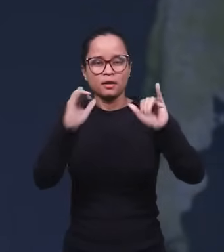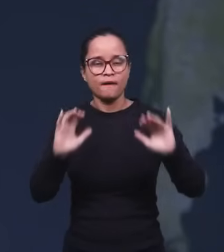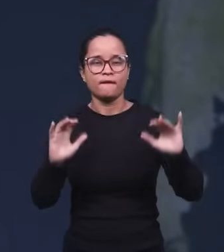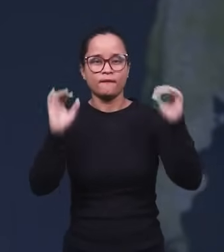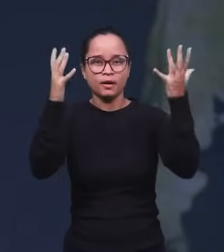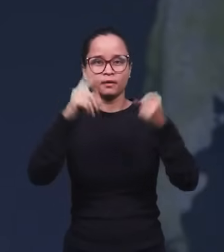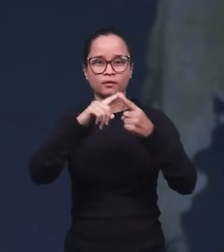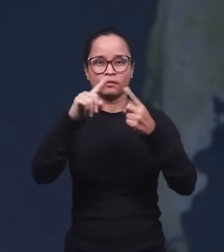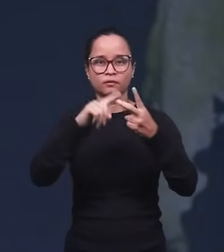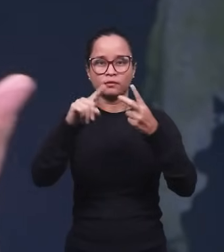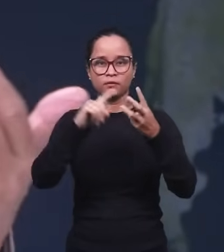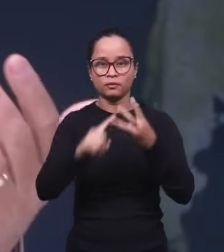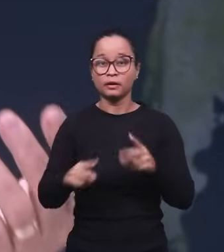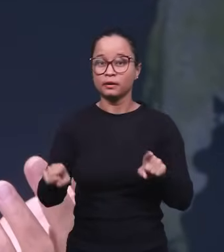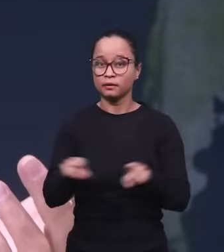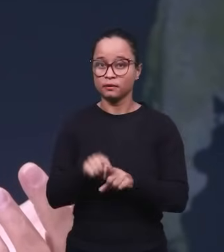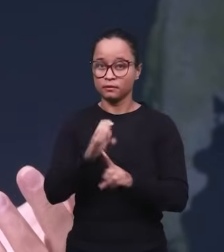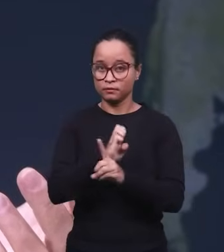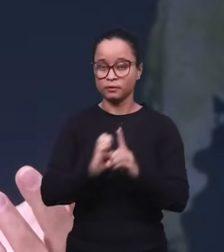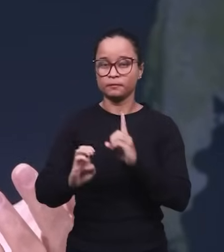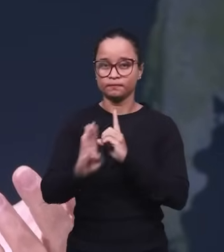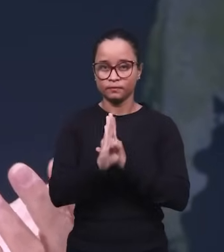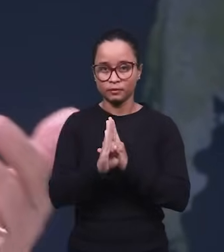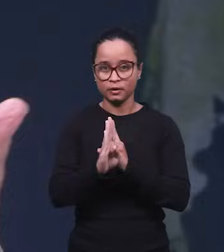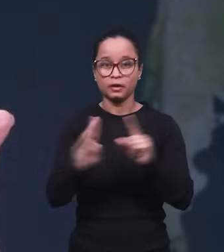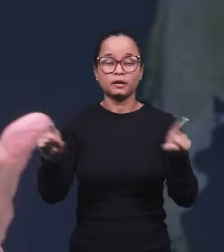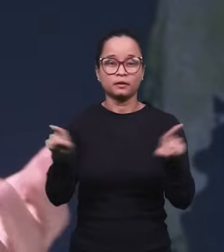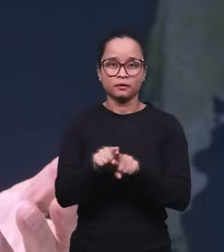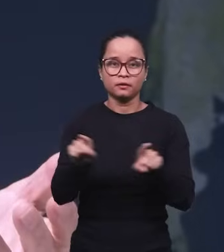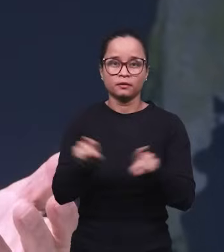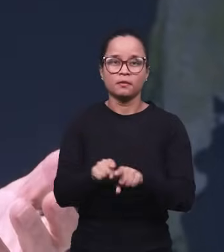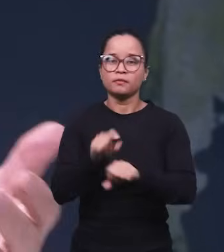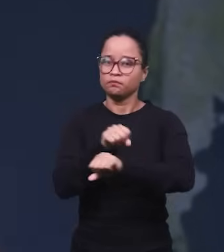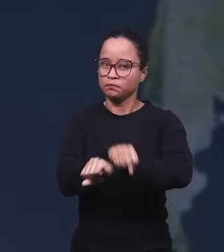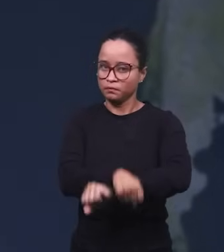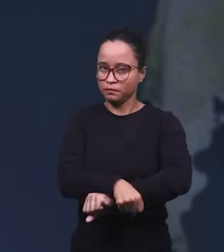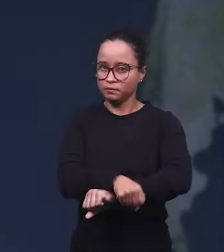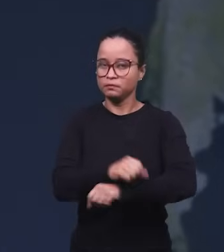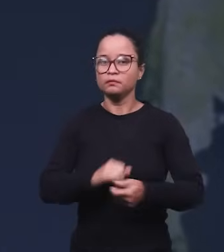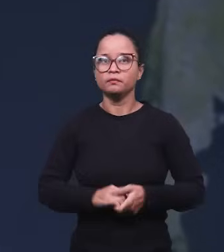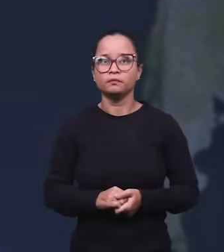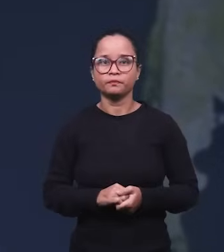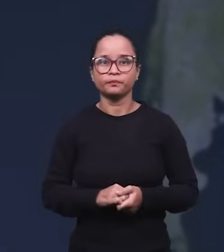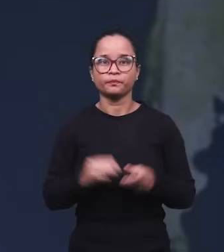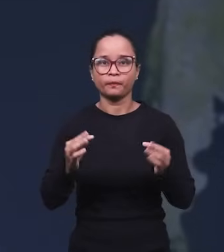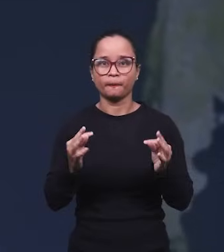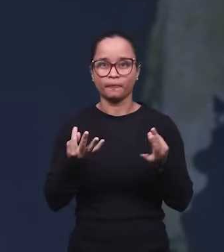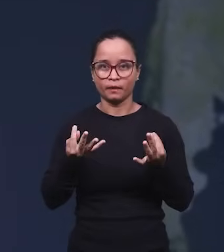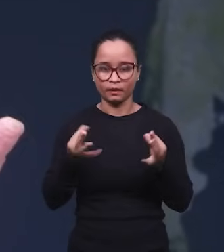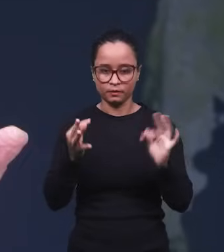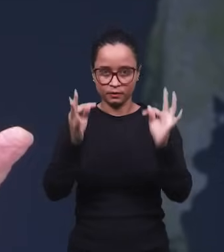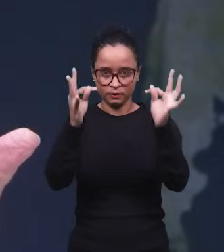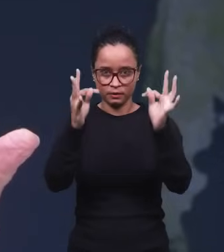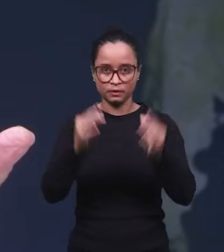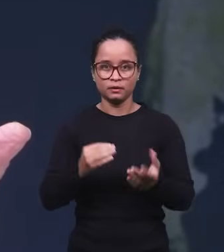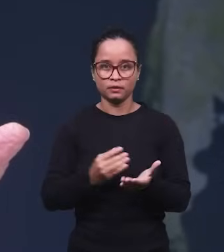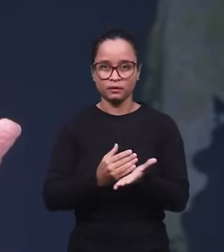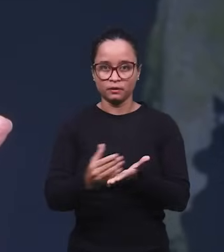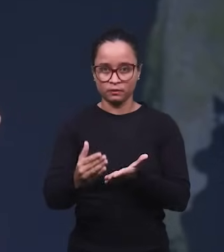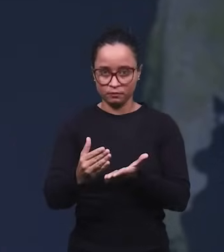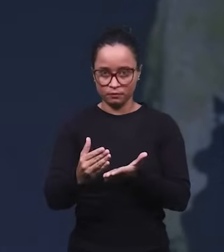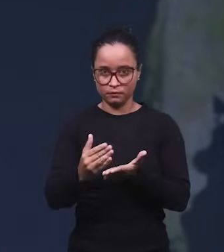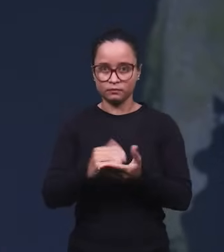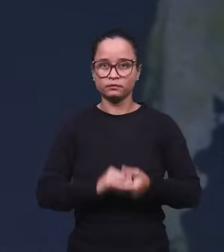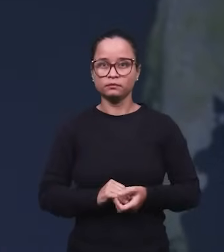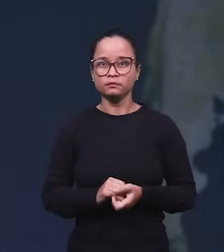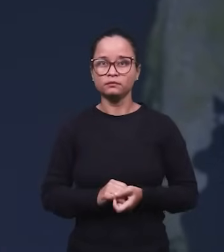2 e 3, quanto da EBD, e também da Escola Bíblica Dominical e também dos seminários, a tecnologia